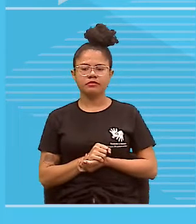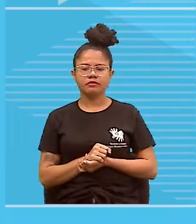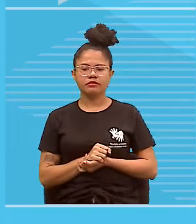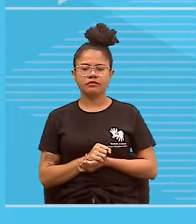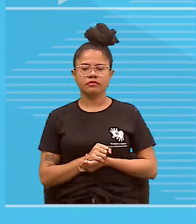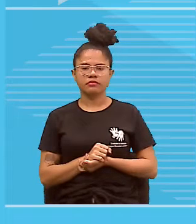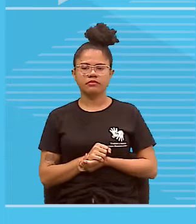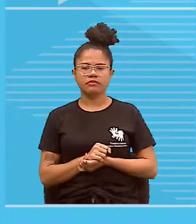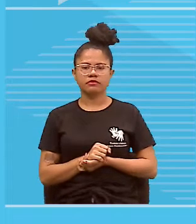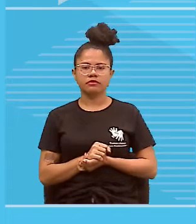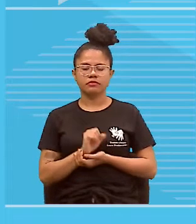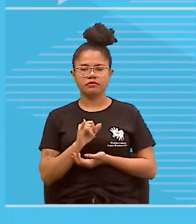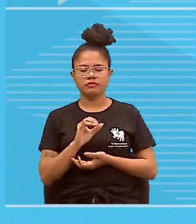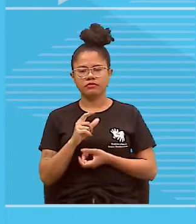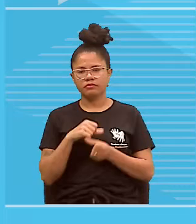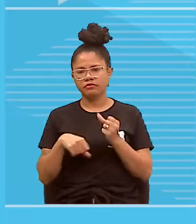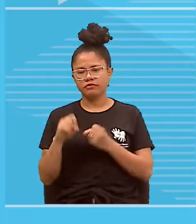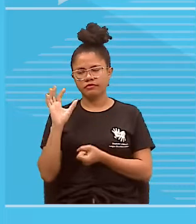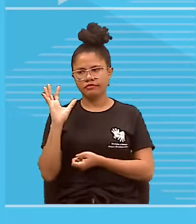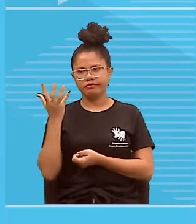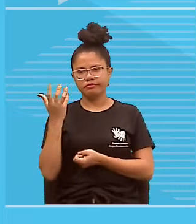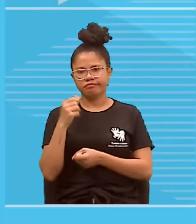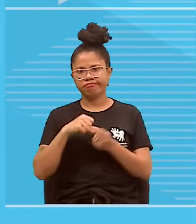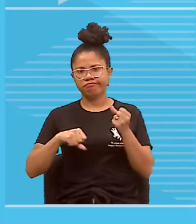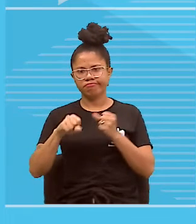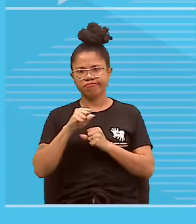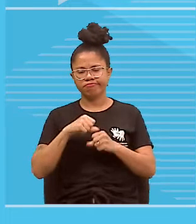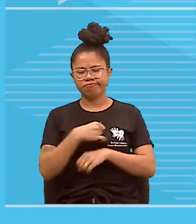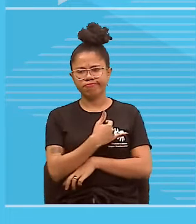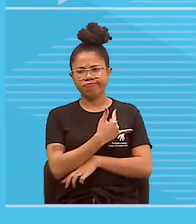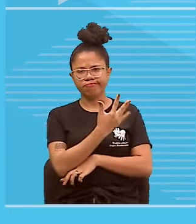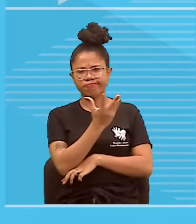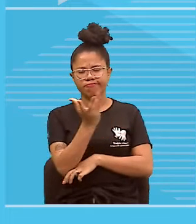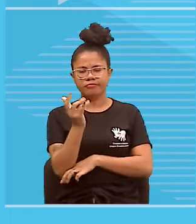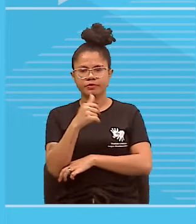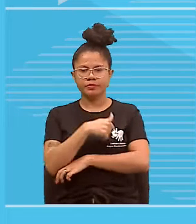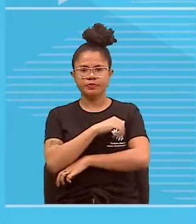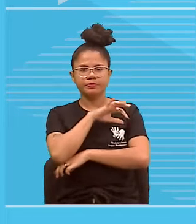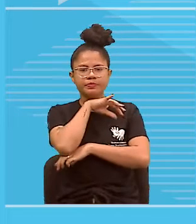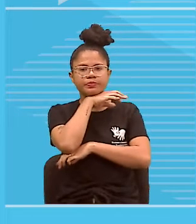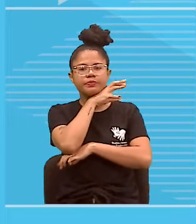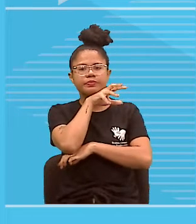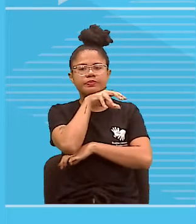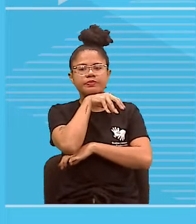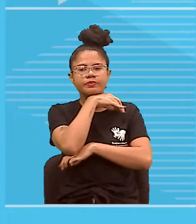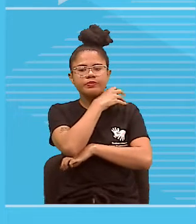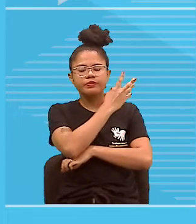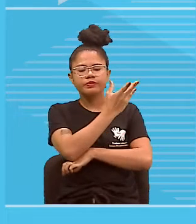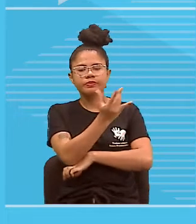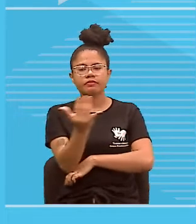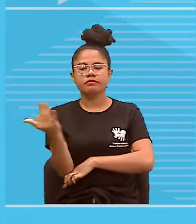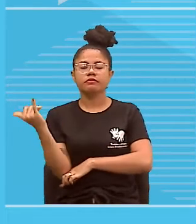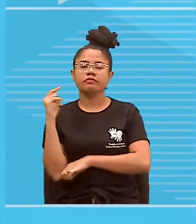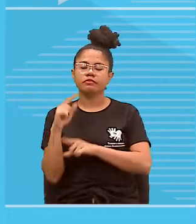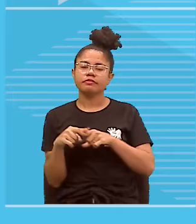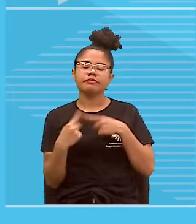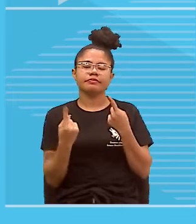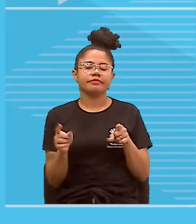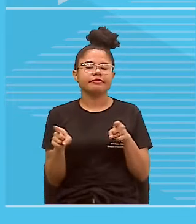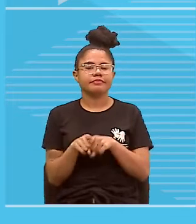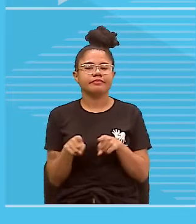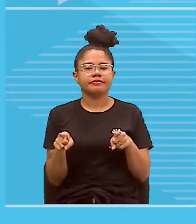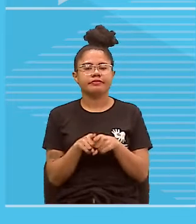altera o clima você altera toda a biodiversidade às vezes não só a biodiversidade mas outro